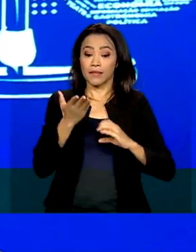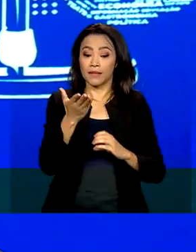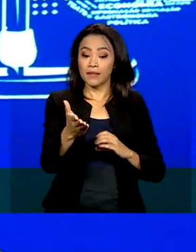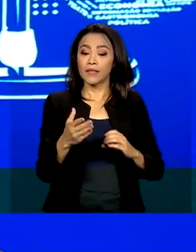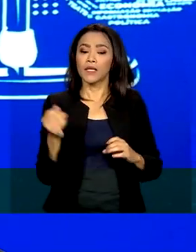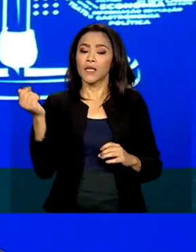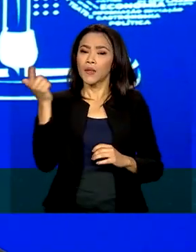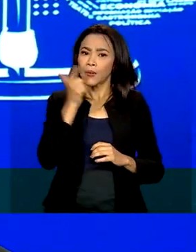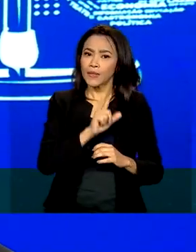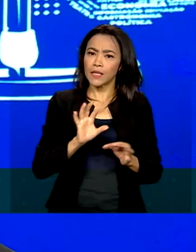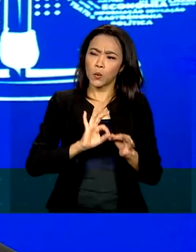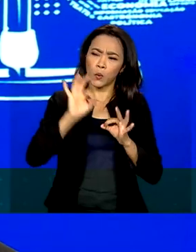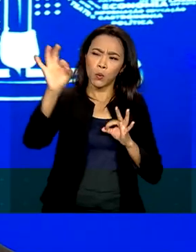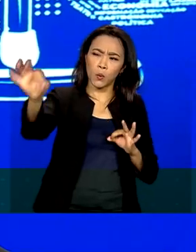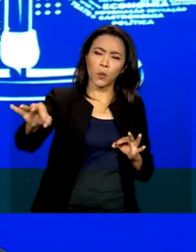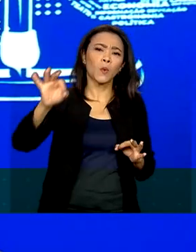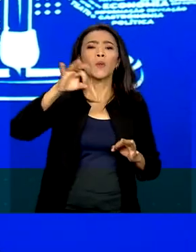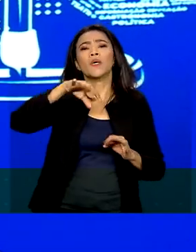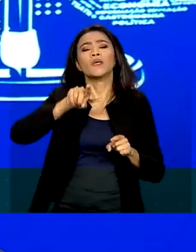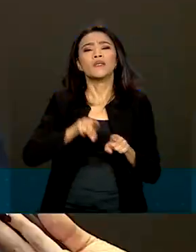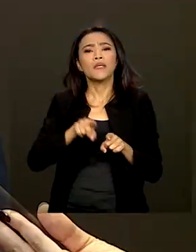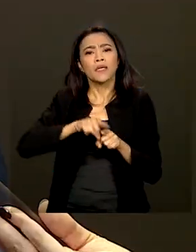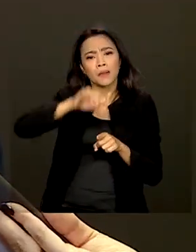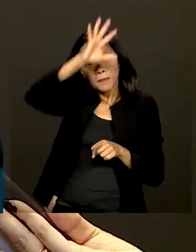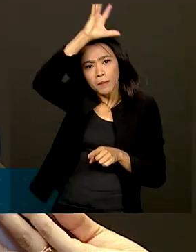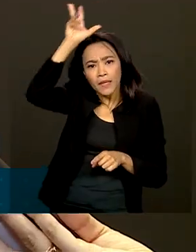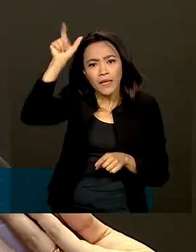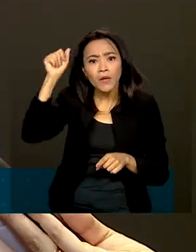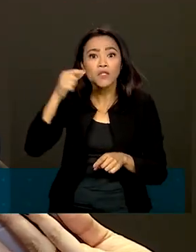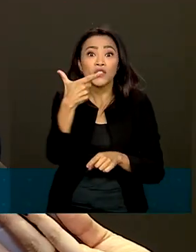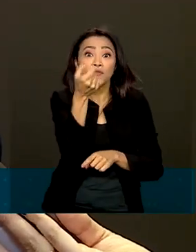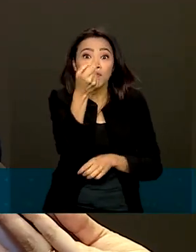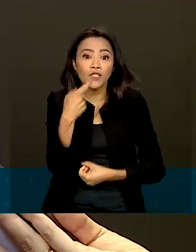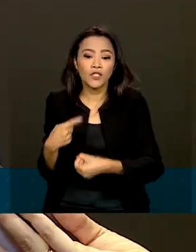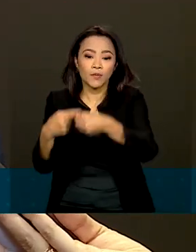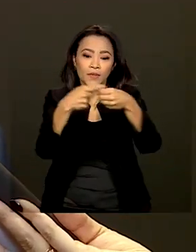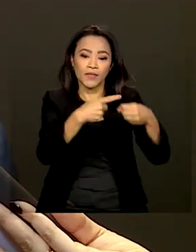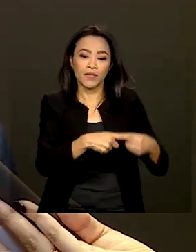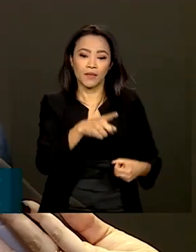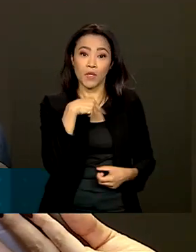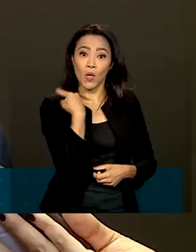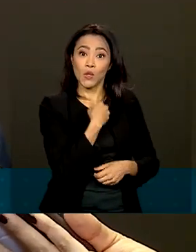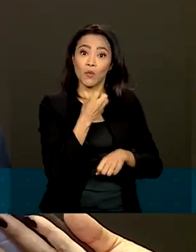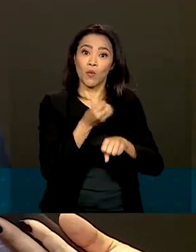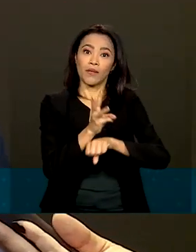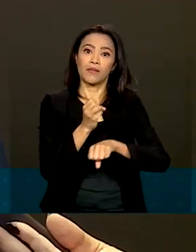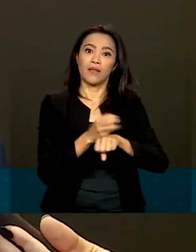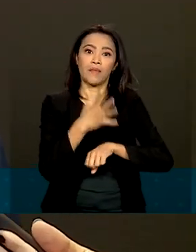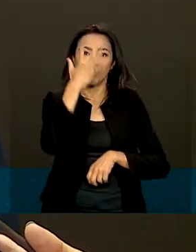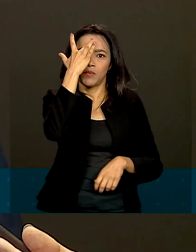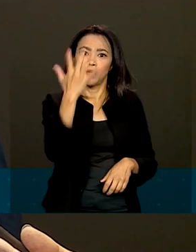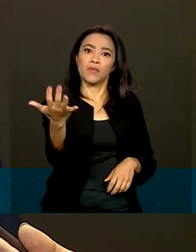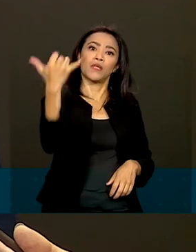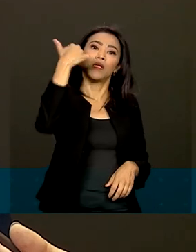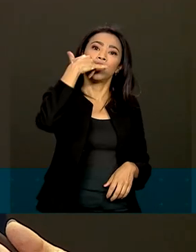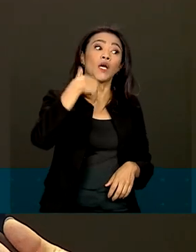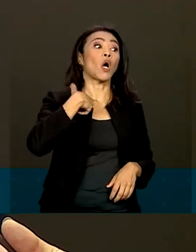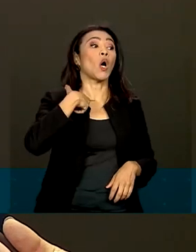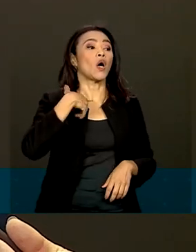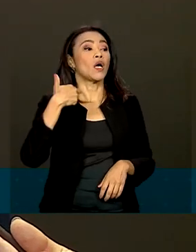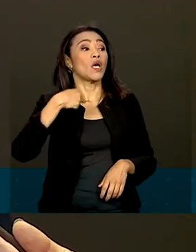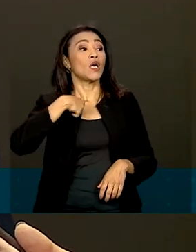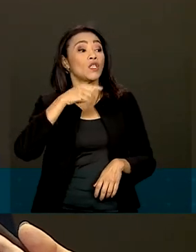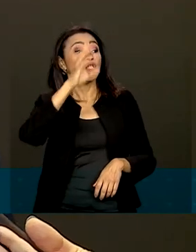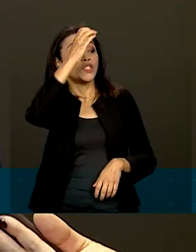alcança de Manaus mais 20 municípios a gente é o WhatsApp da Amazônia as pessoas ligam para IBC para dar recado sei lá vou chegar